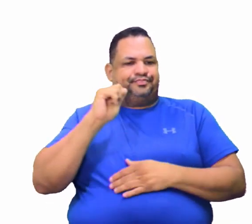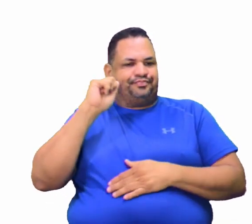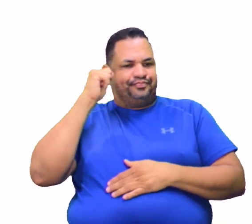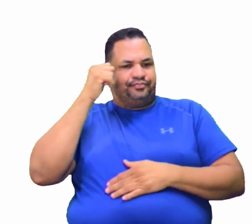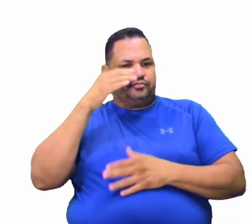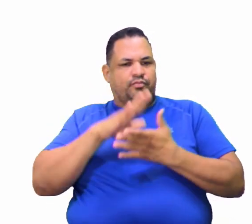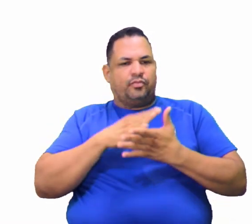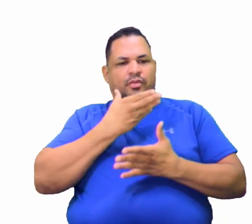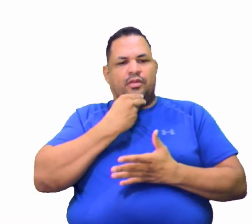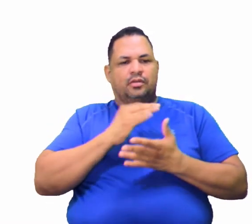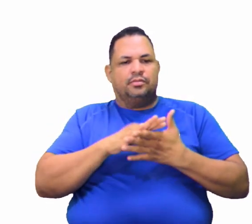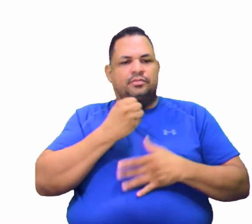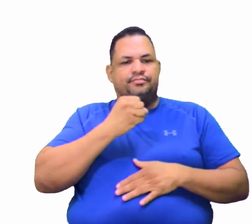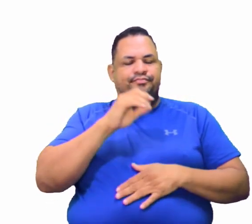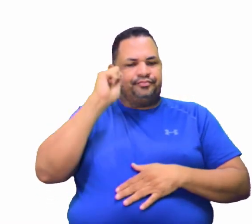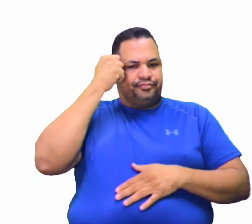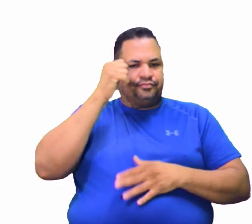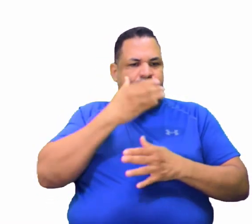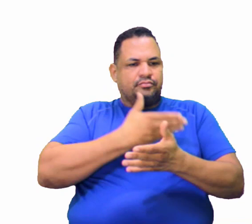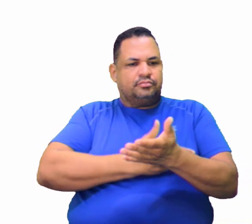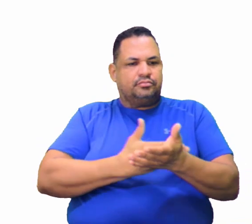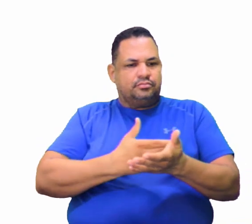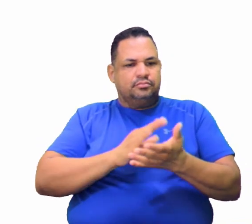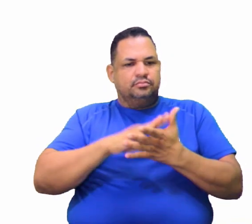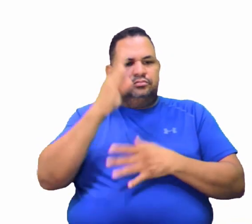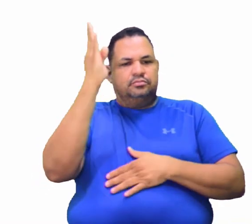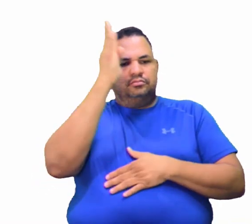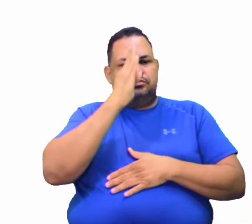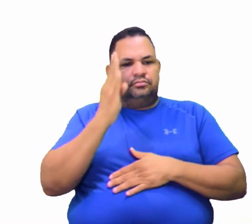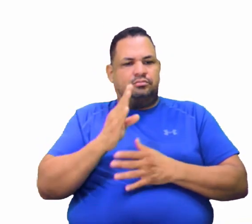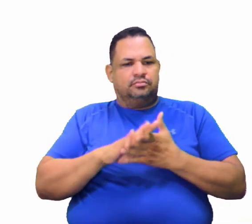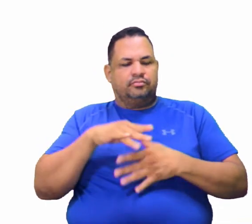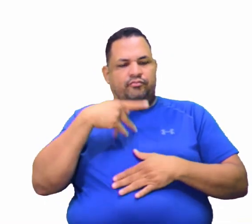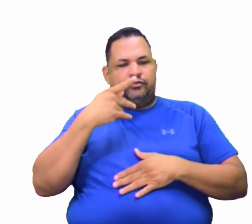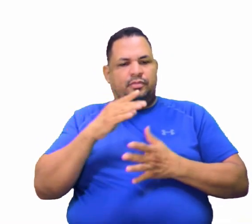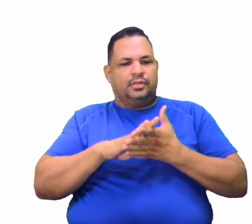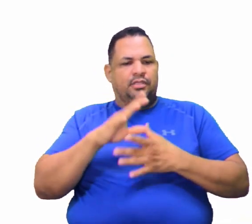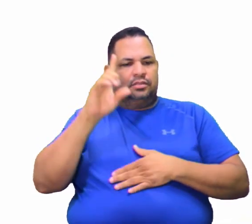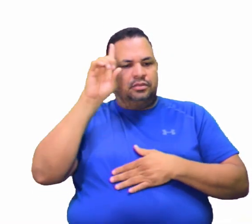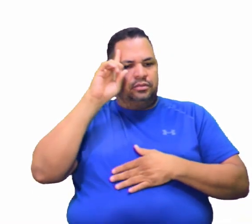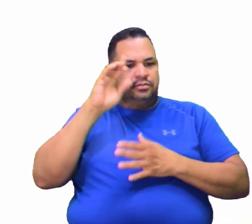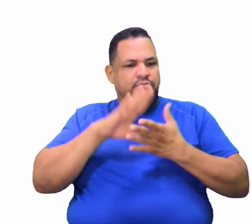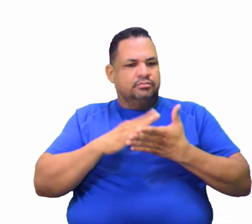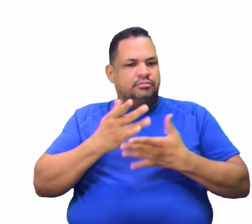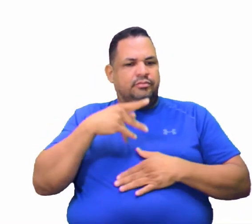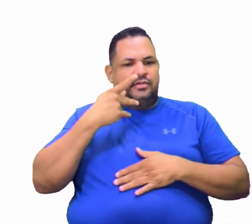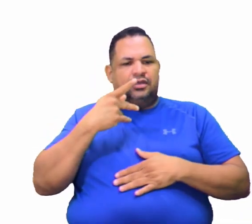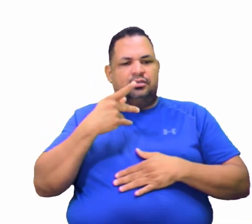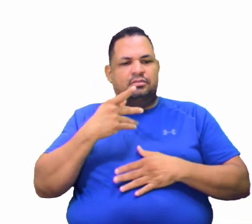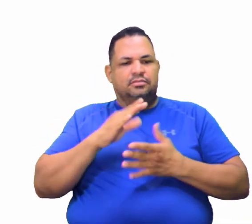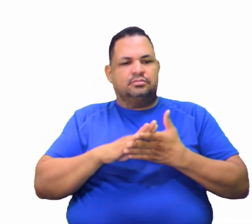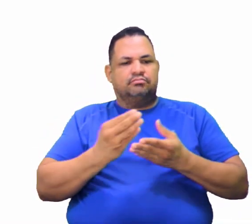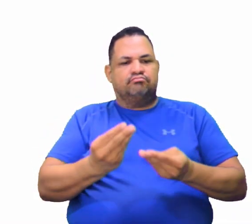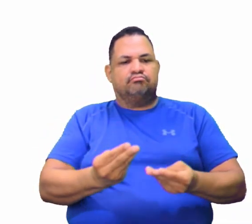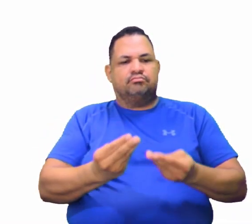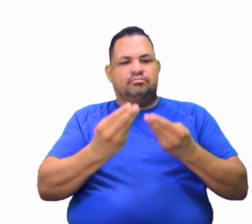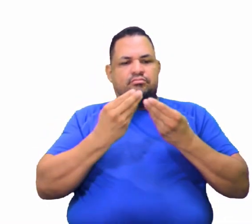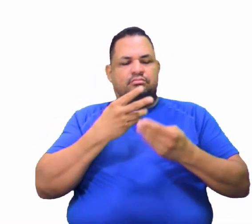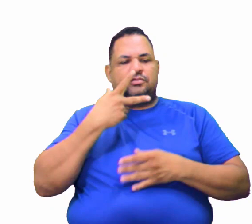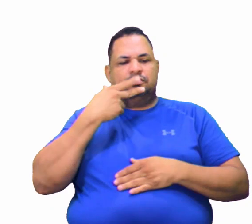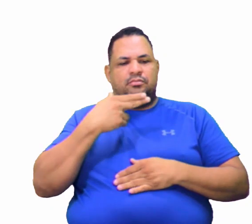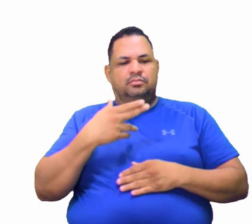bom negro e o bom branco da nação brasileira diz todos os dias, deixa disso, camarada, me dá um cigarro.